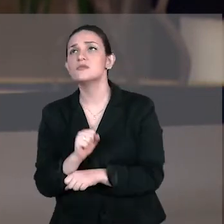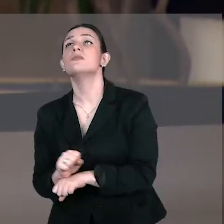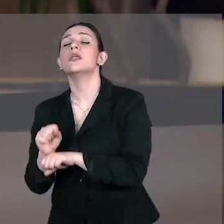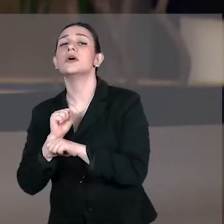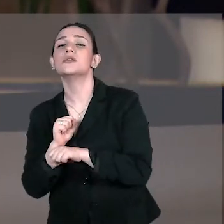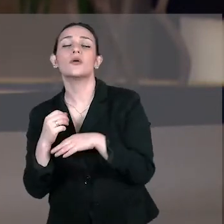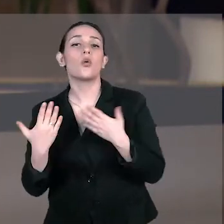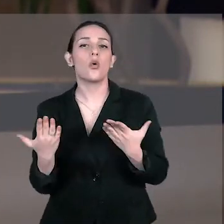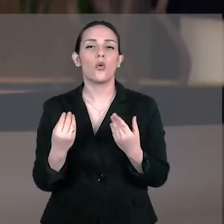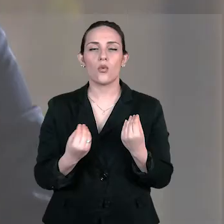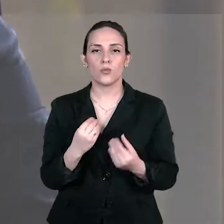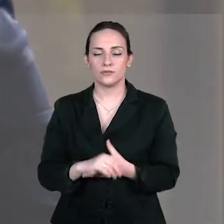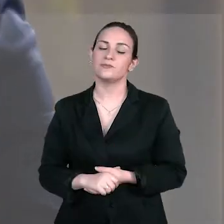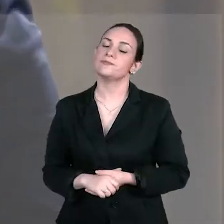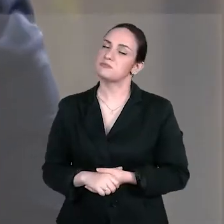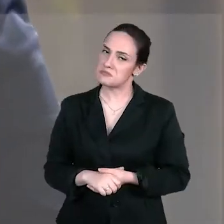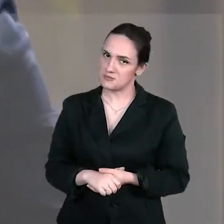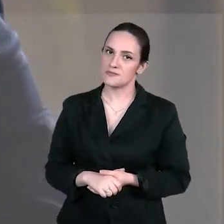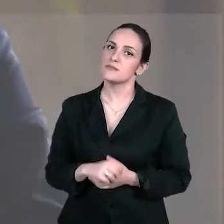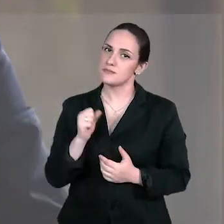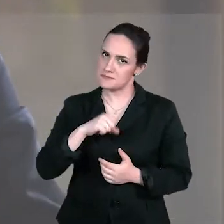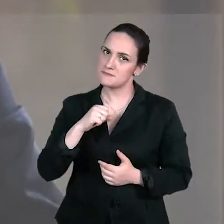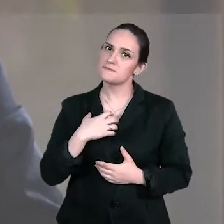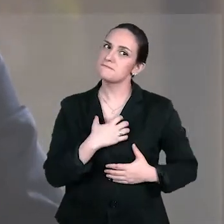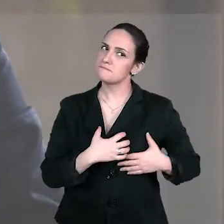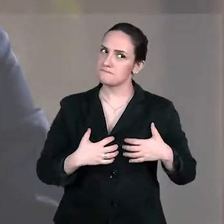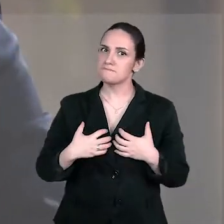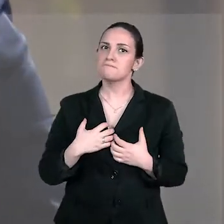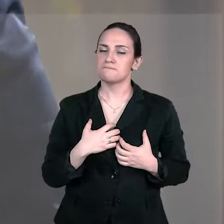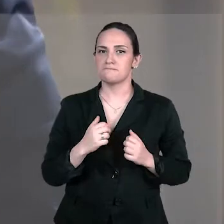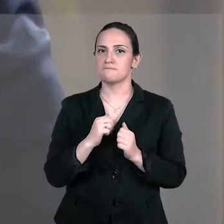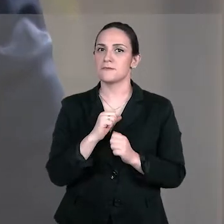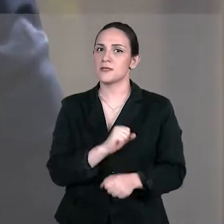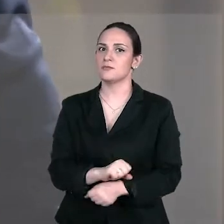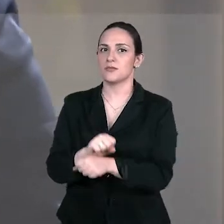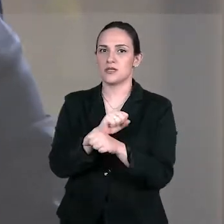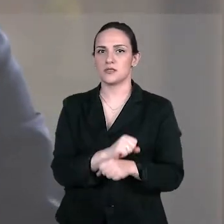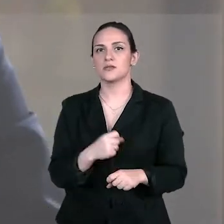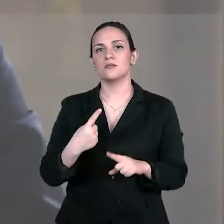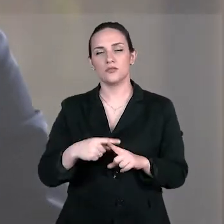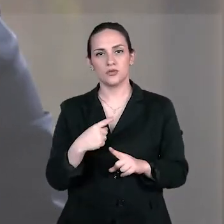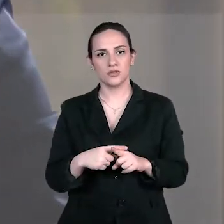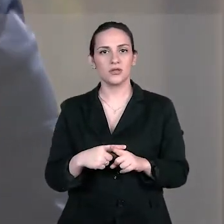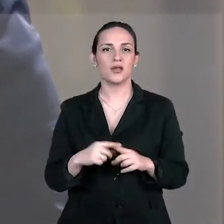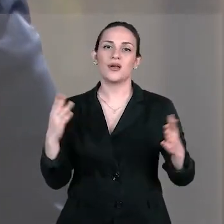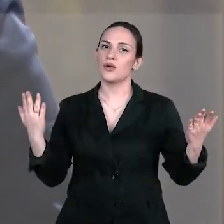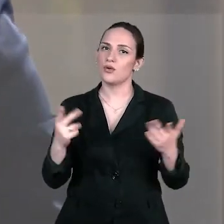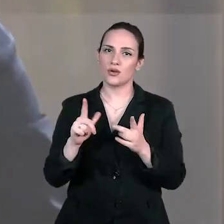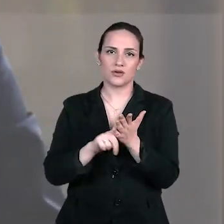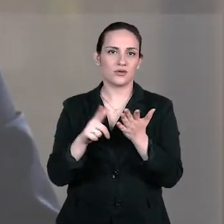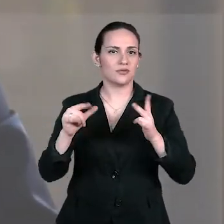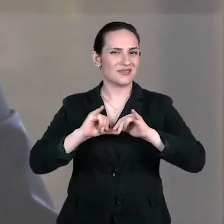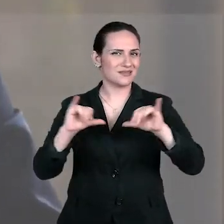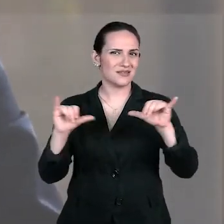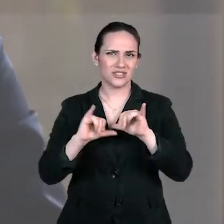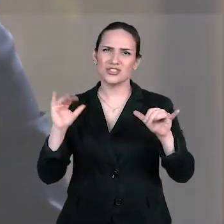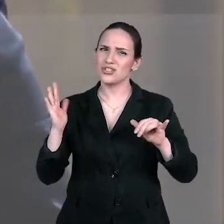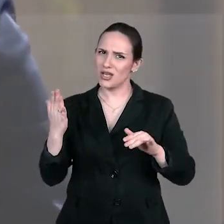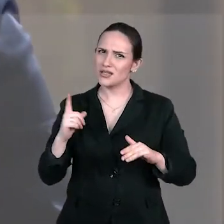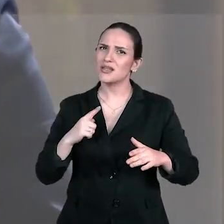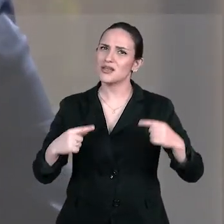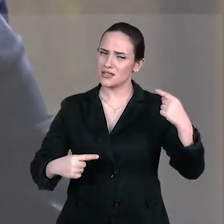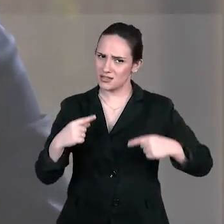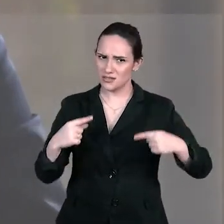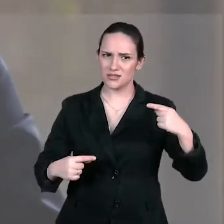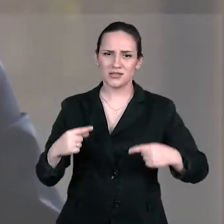ansiosos, esperançosos? Com certeza, Paulo. Como você bem disse, a reforma tributária será a próxima pauta dos nossos noticiários, mas não só.